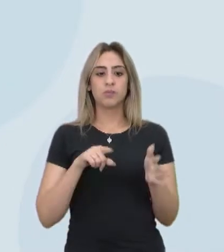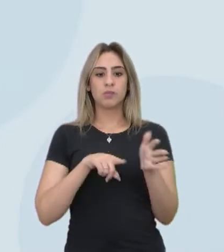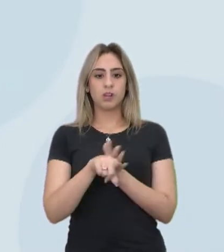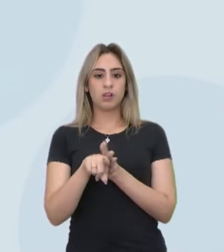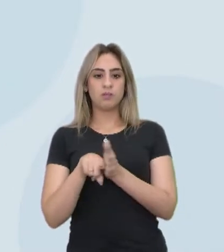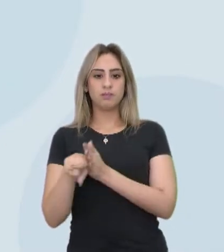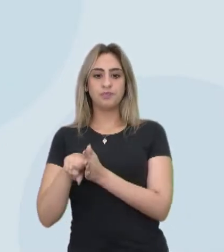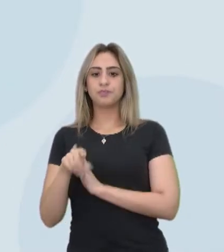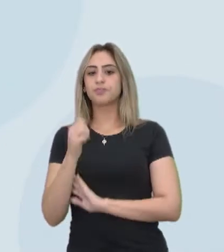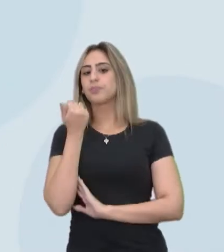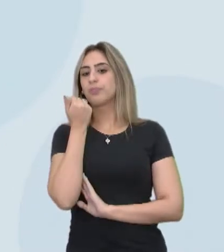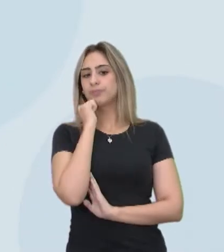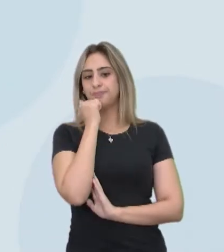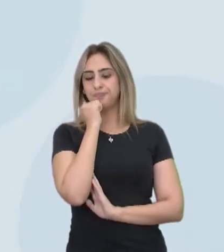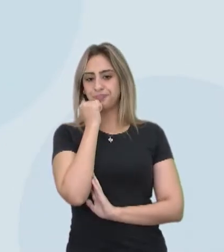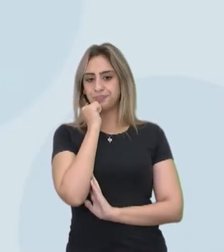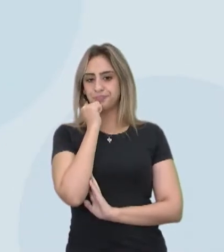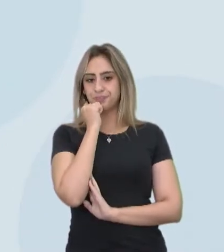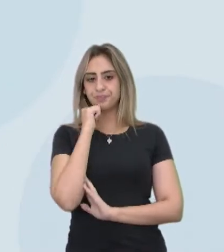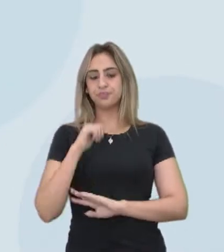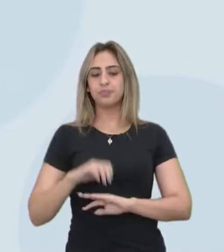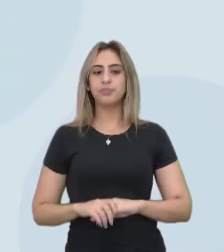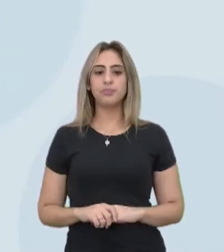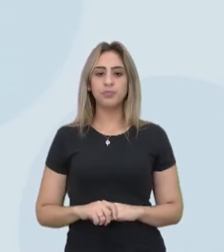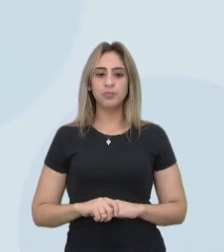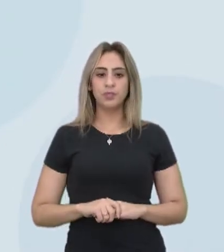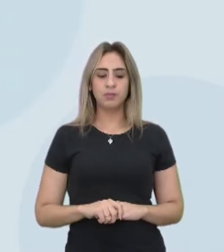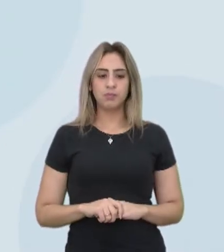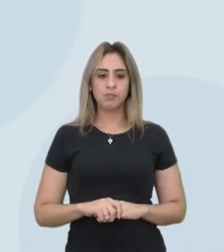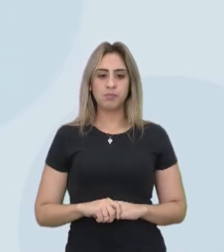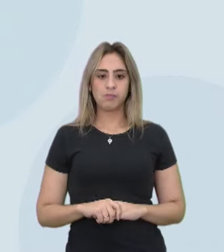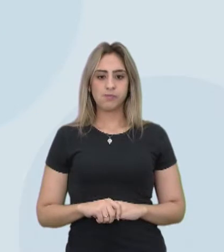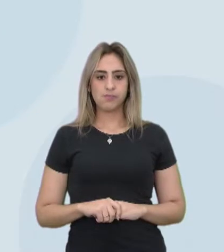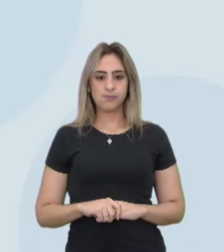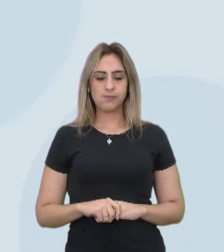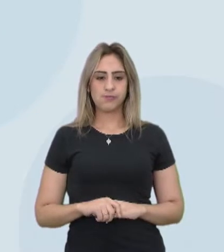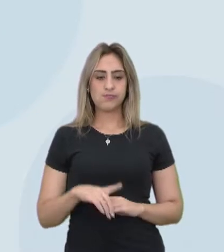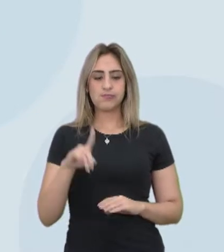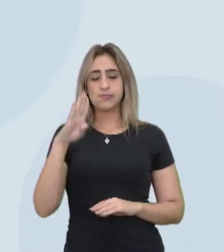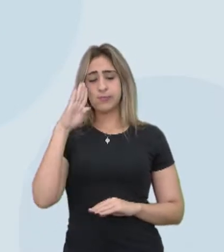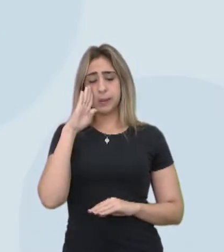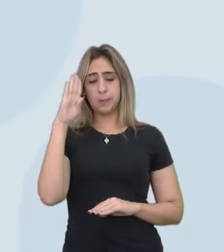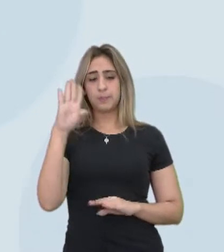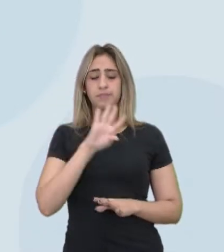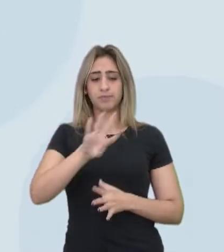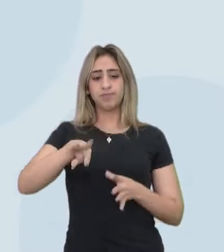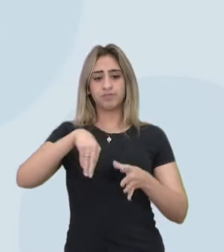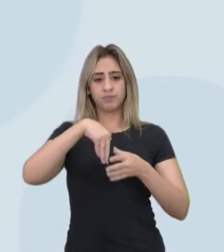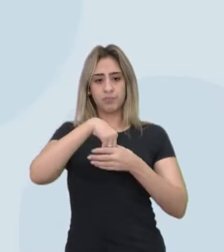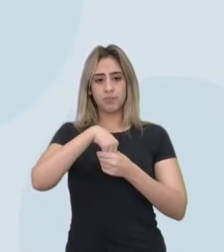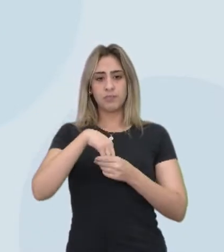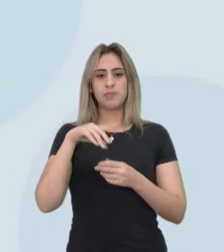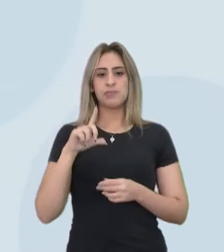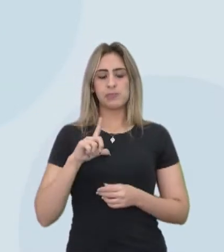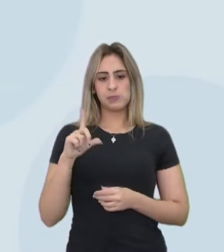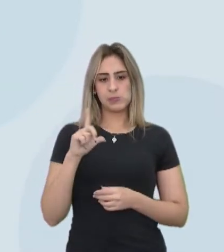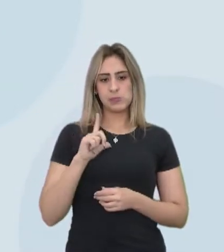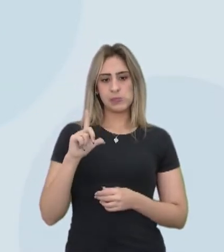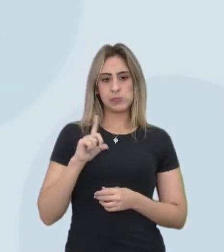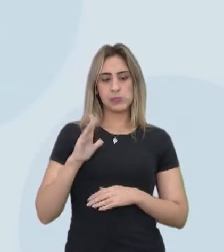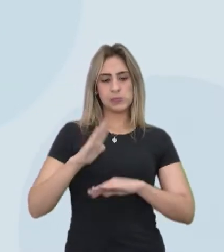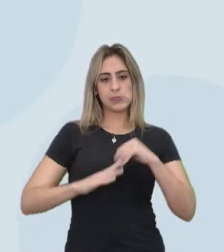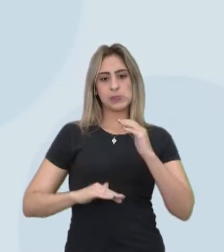investigação científica, que é a parte principal, né? E dentro disso a gente está vendo aí